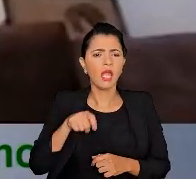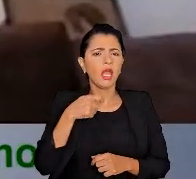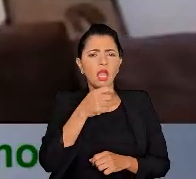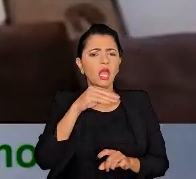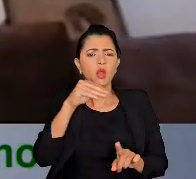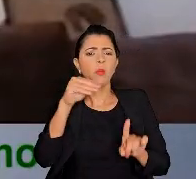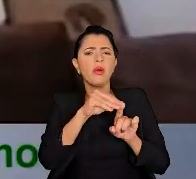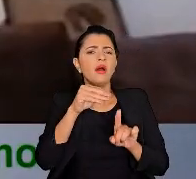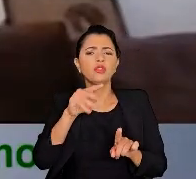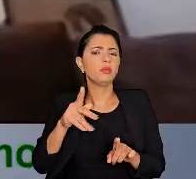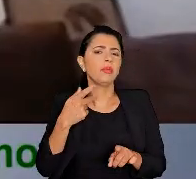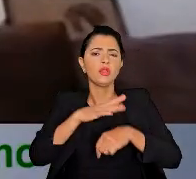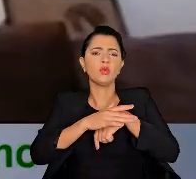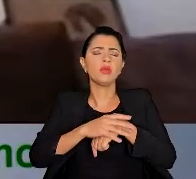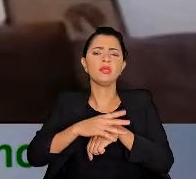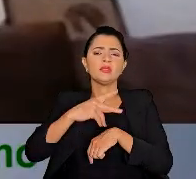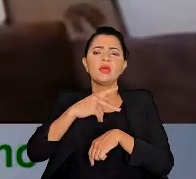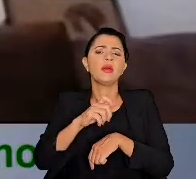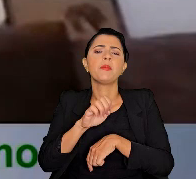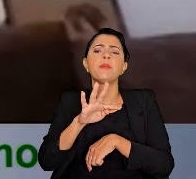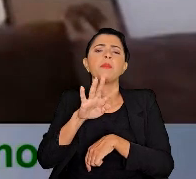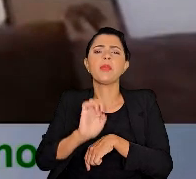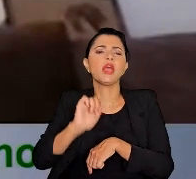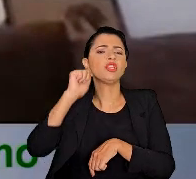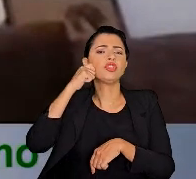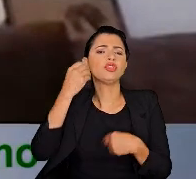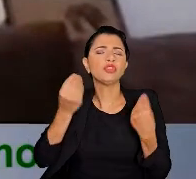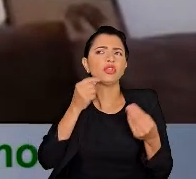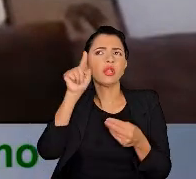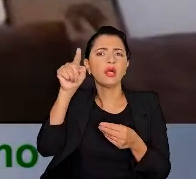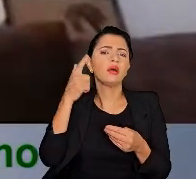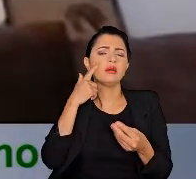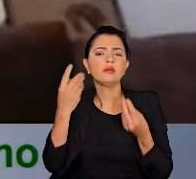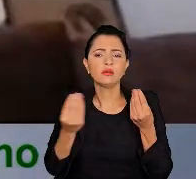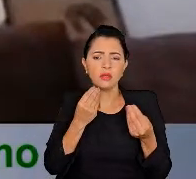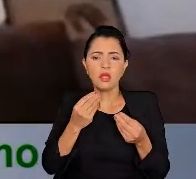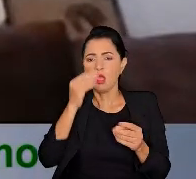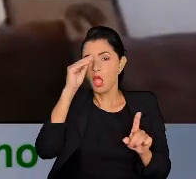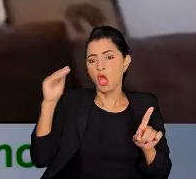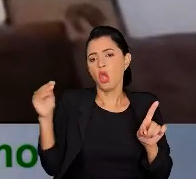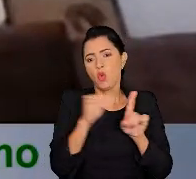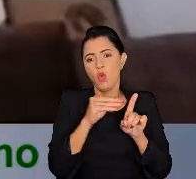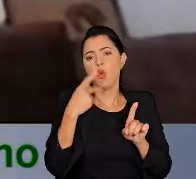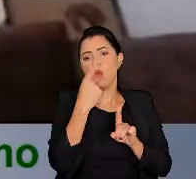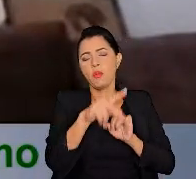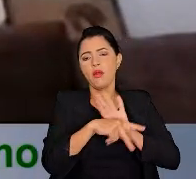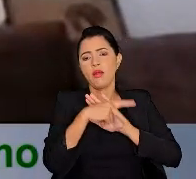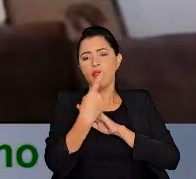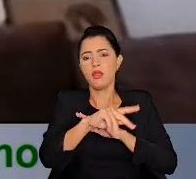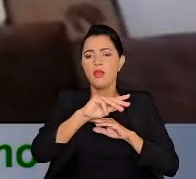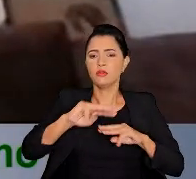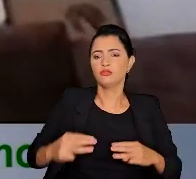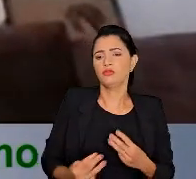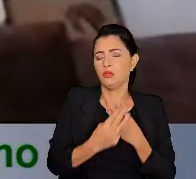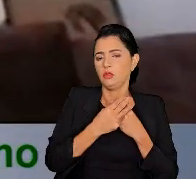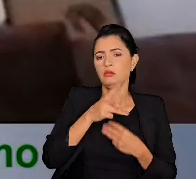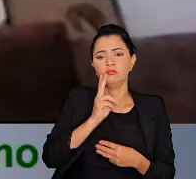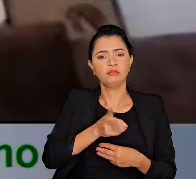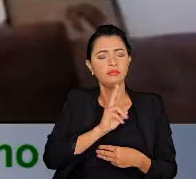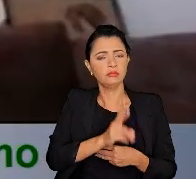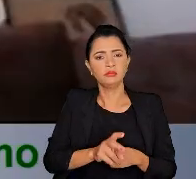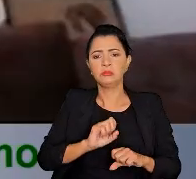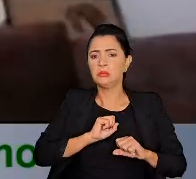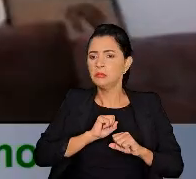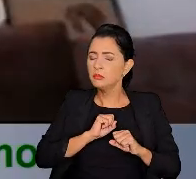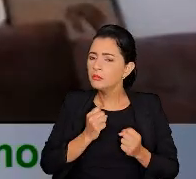peste negra? Na Europa medieval, a culpa era atribuída aos judeus com tamanha frequência e